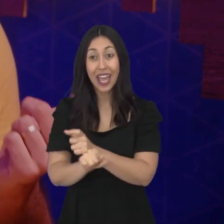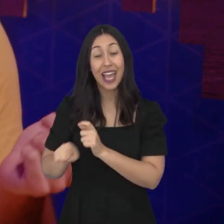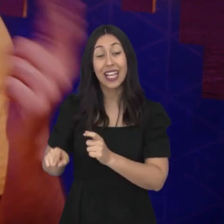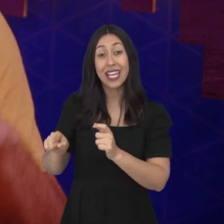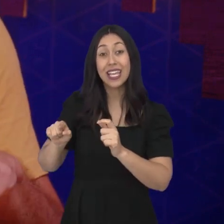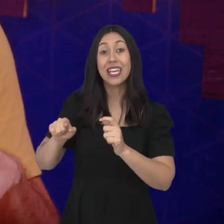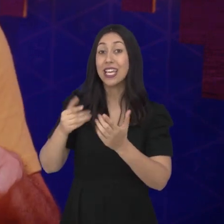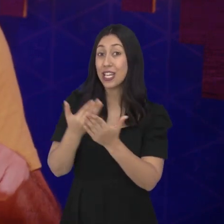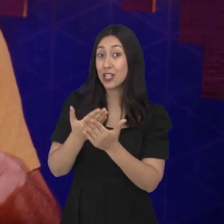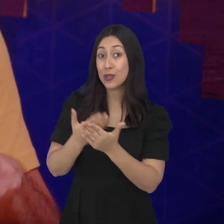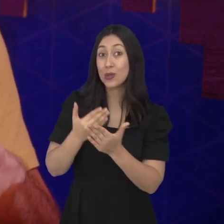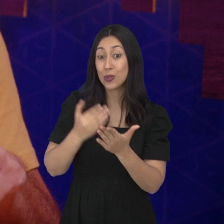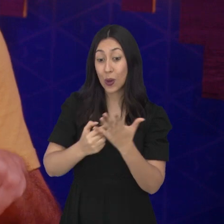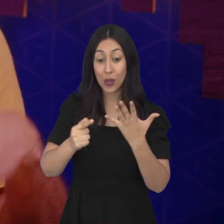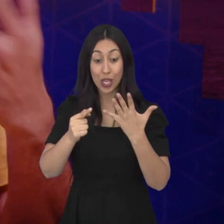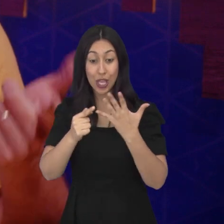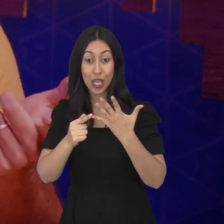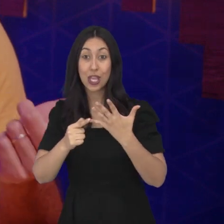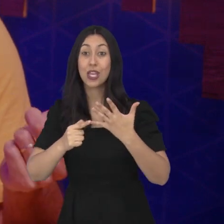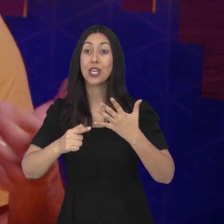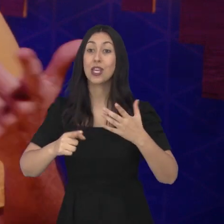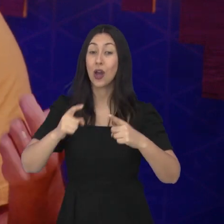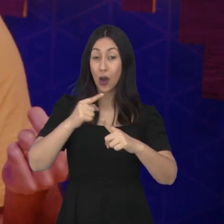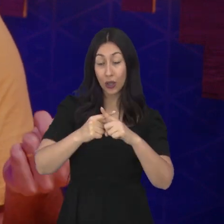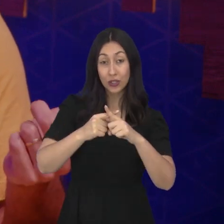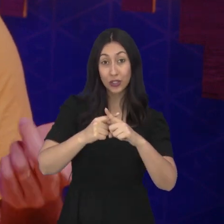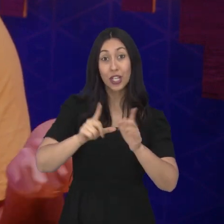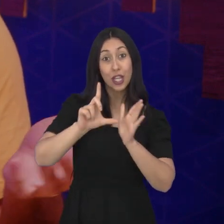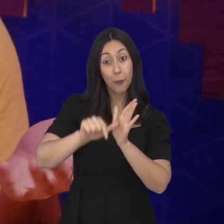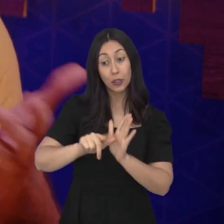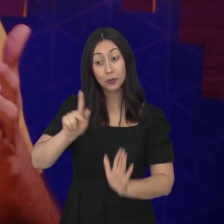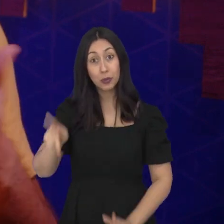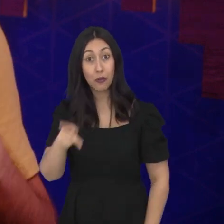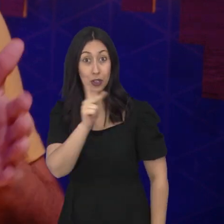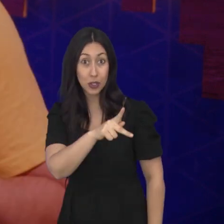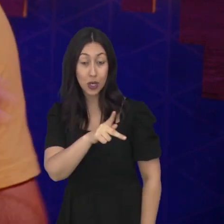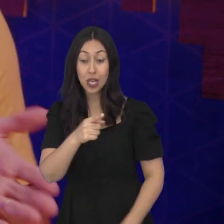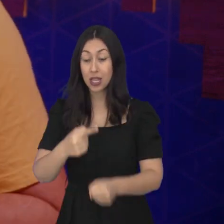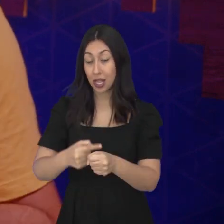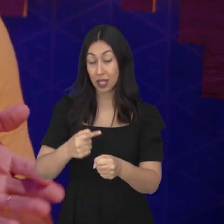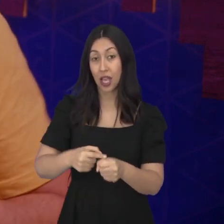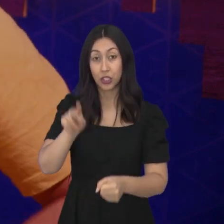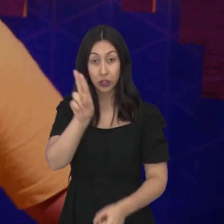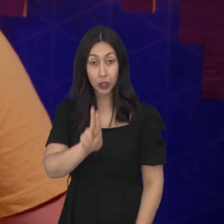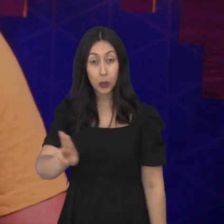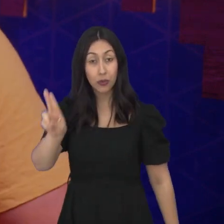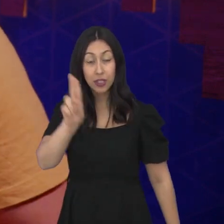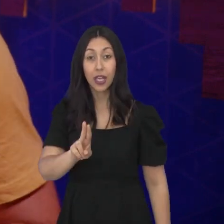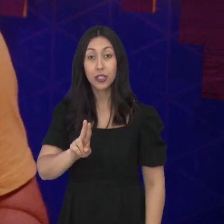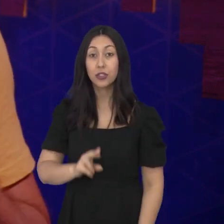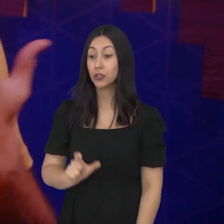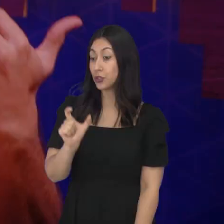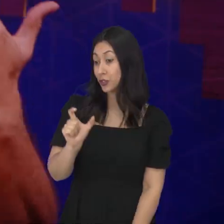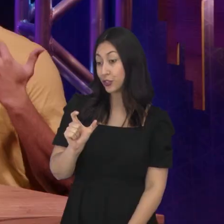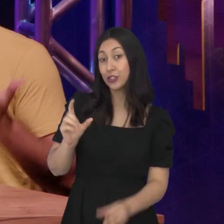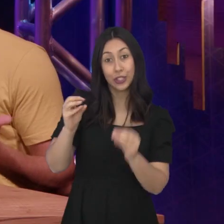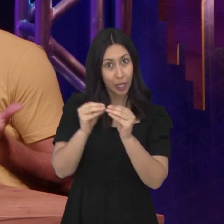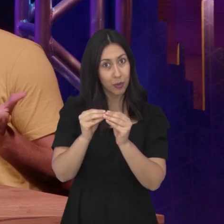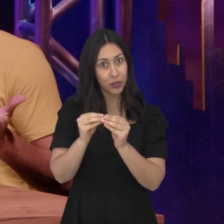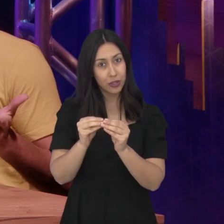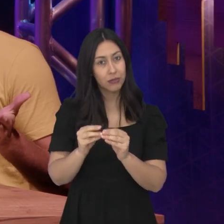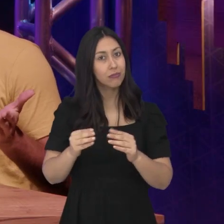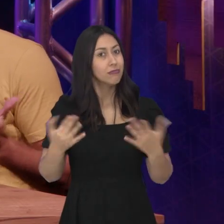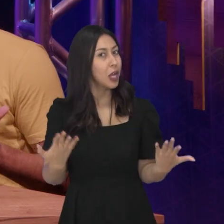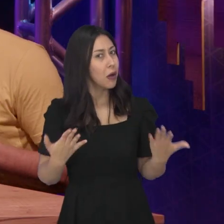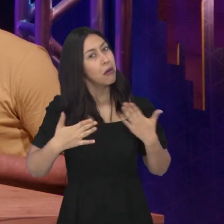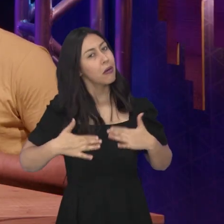Ele estudou em Oxford e foi professor na Universidade de Cambridge, mas não passou de primeira ali. Então, assim, pessoal, fique